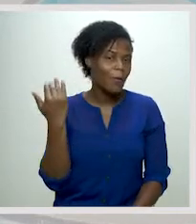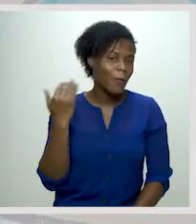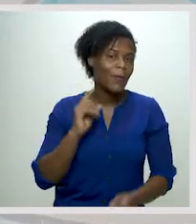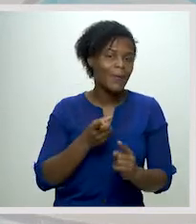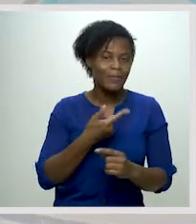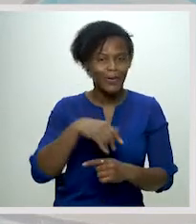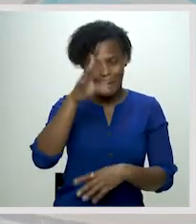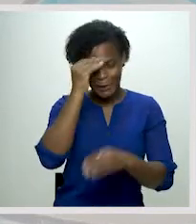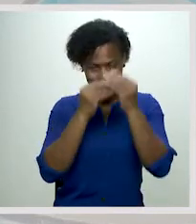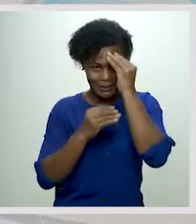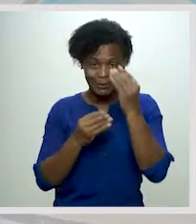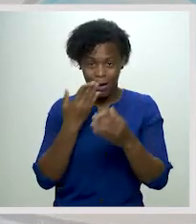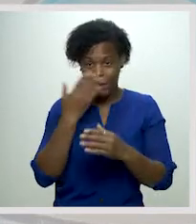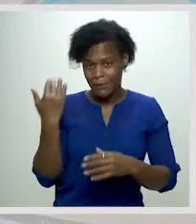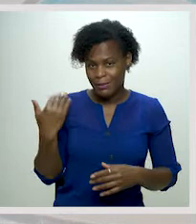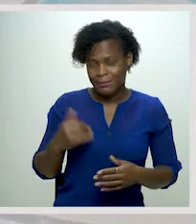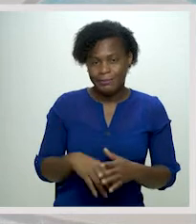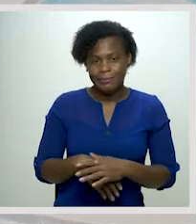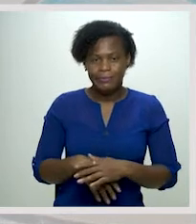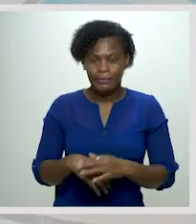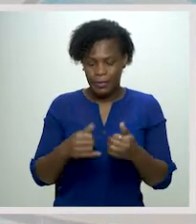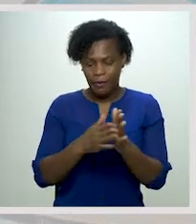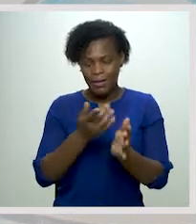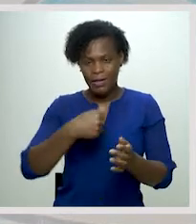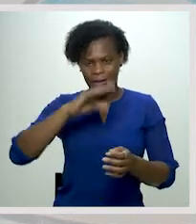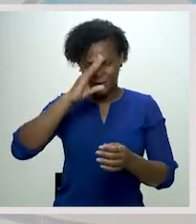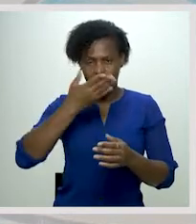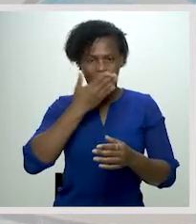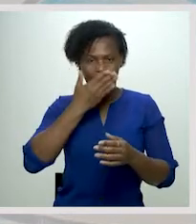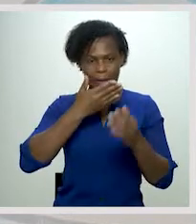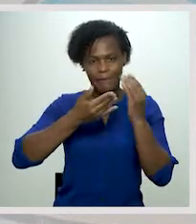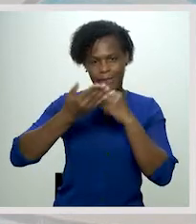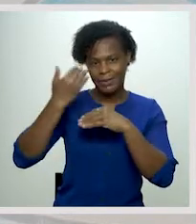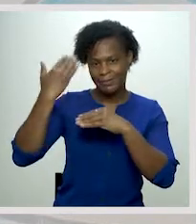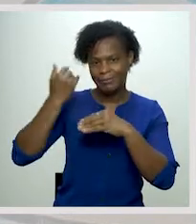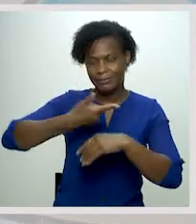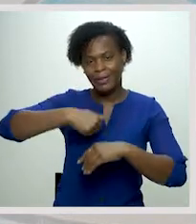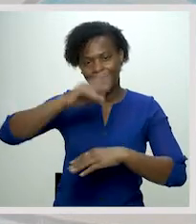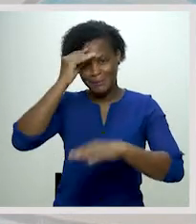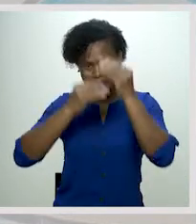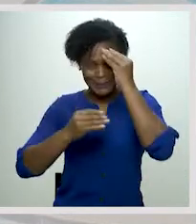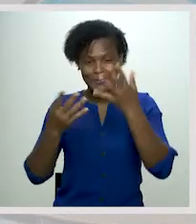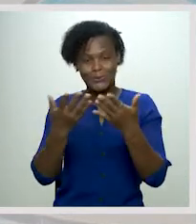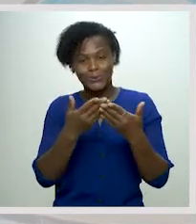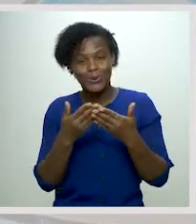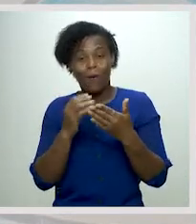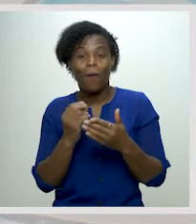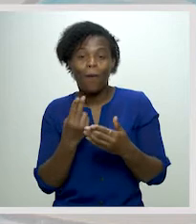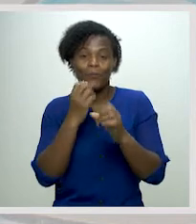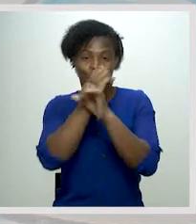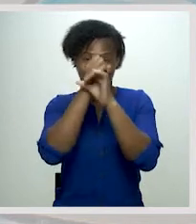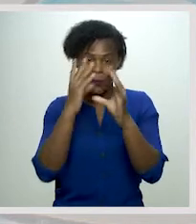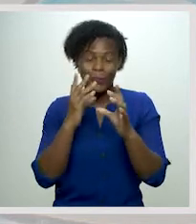recapitulação do que aprendemos na aula passada. Todos nós sabemos, na aula passada, nós aprendemos o quê? Estudamos